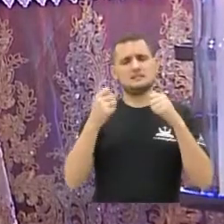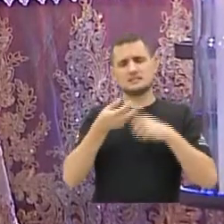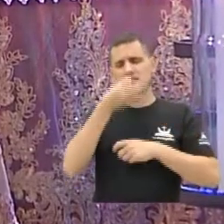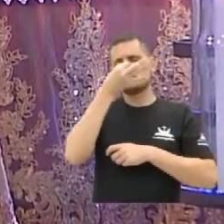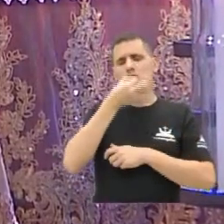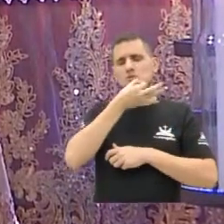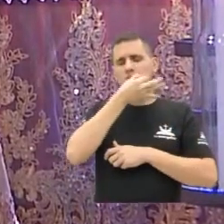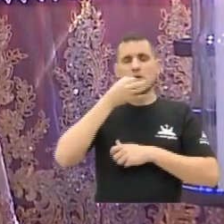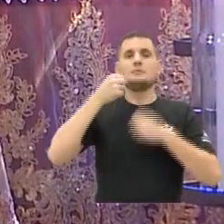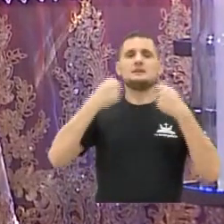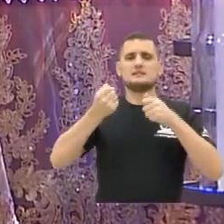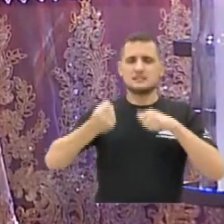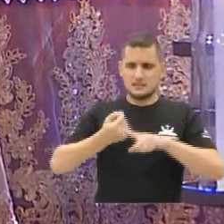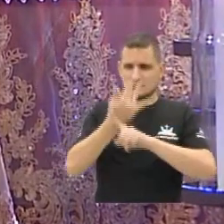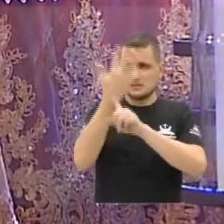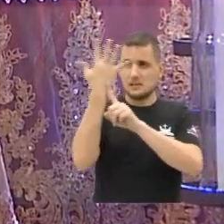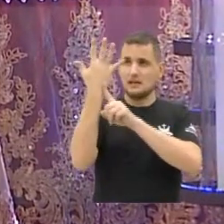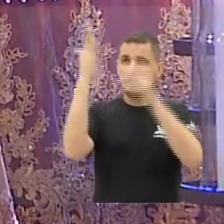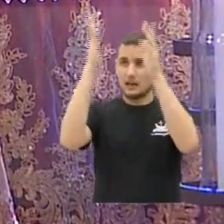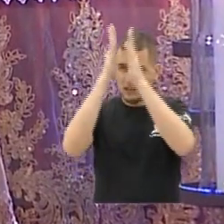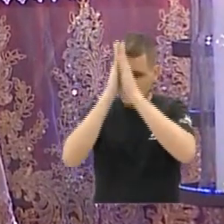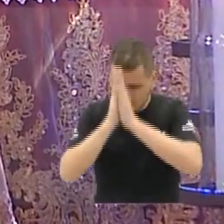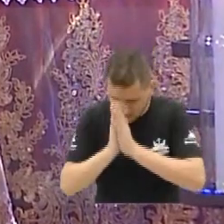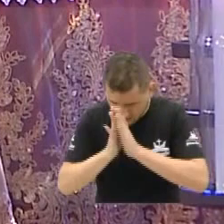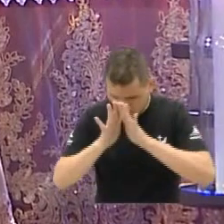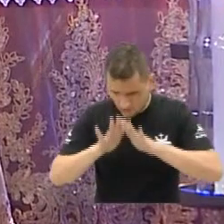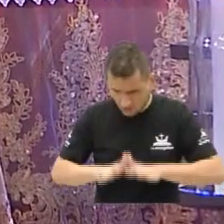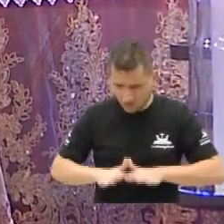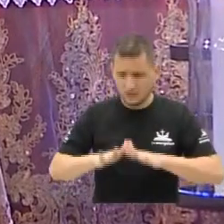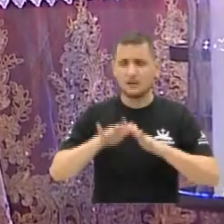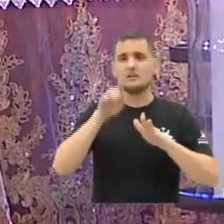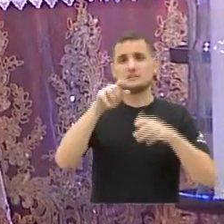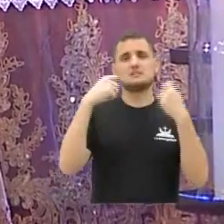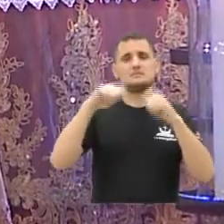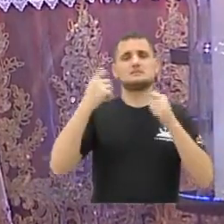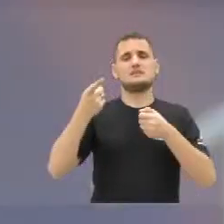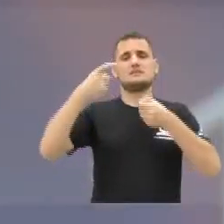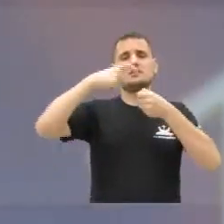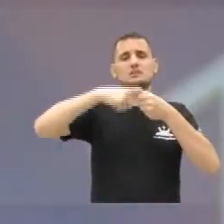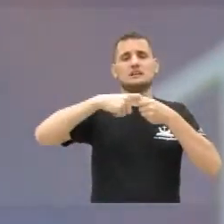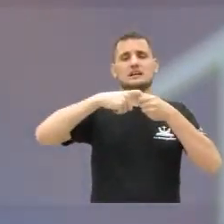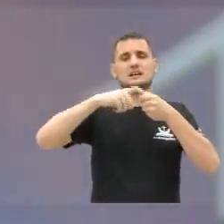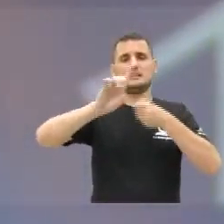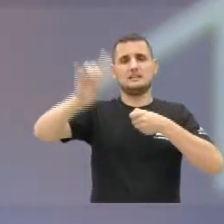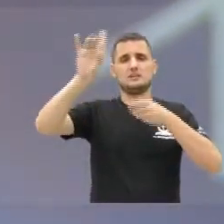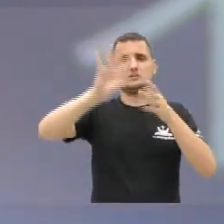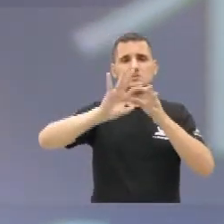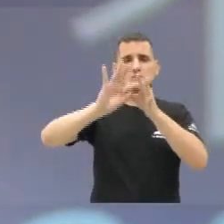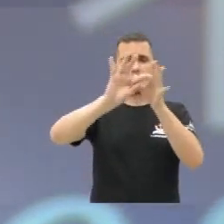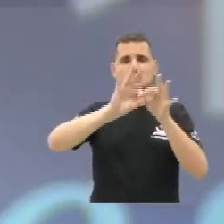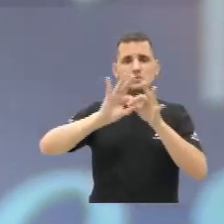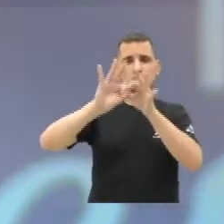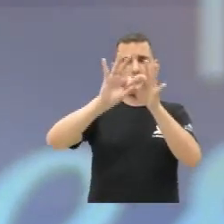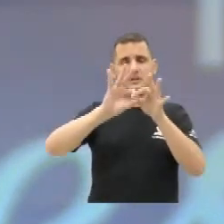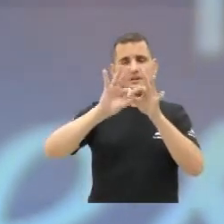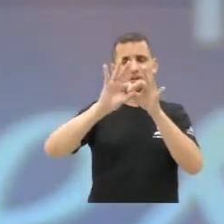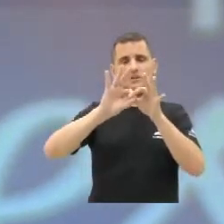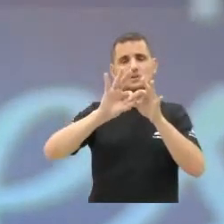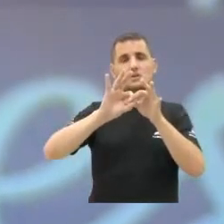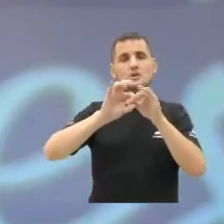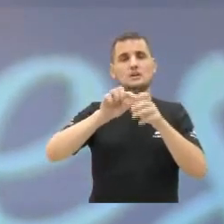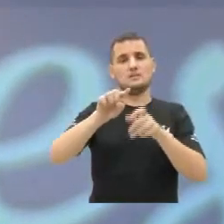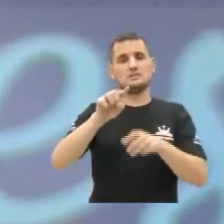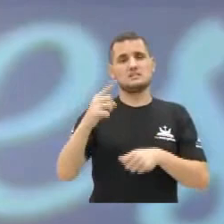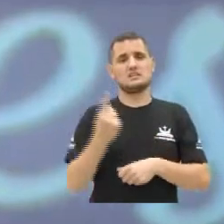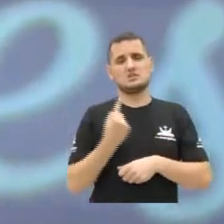adore o Santíssimo, adore o Senhor, restaure a sua comunhão com Deus. E a solidão não vai ter mais